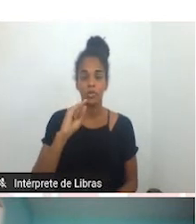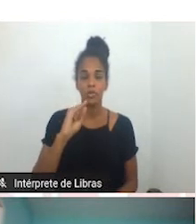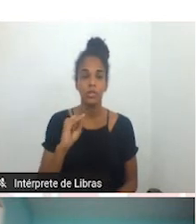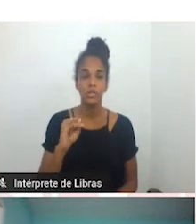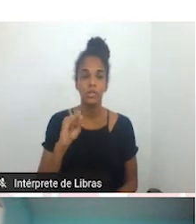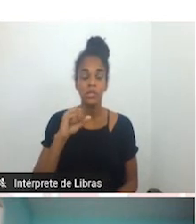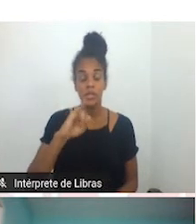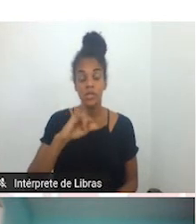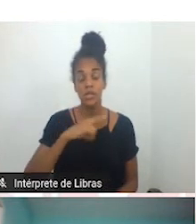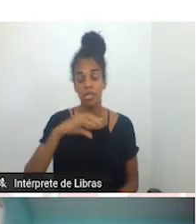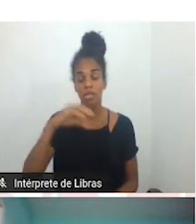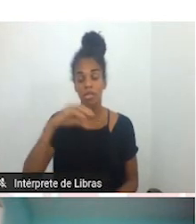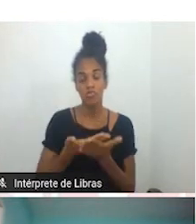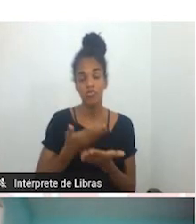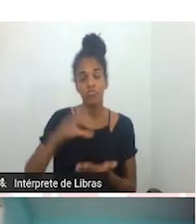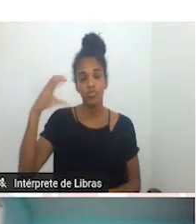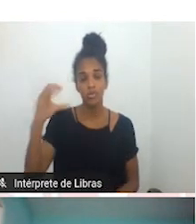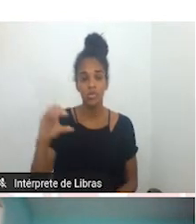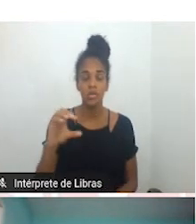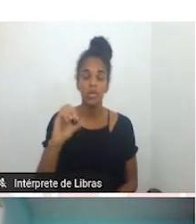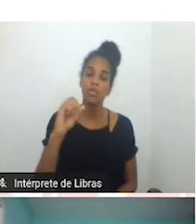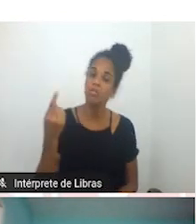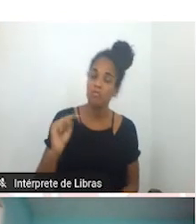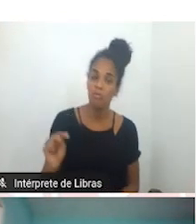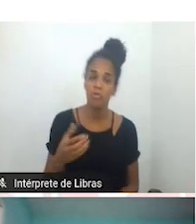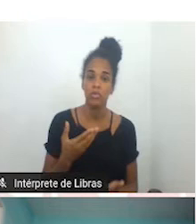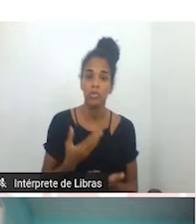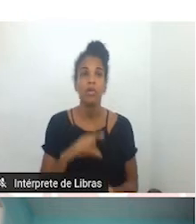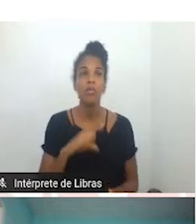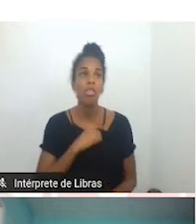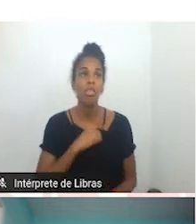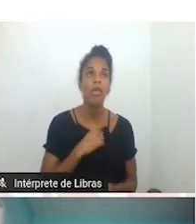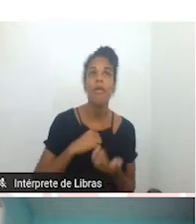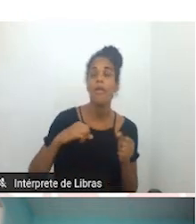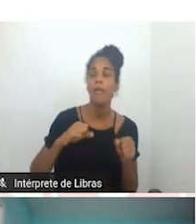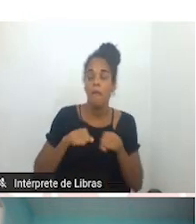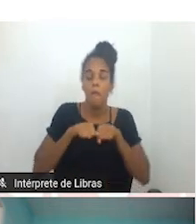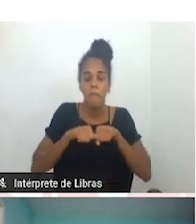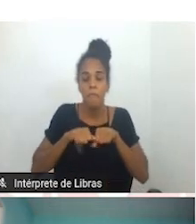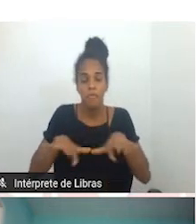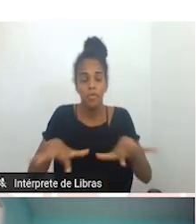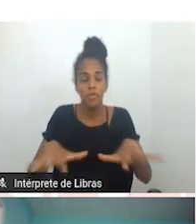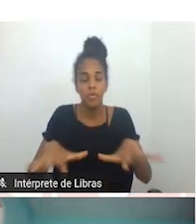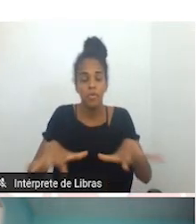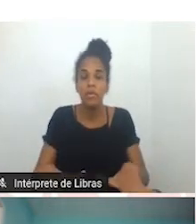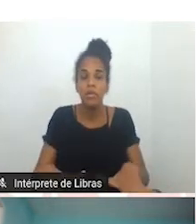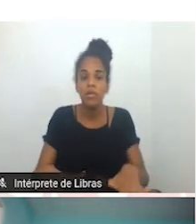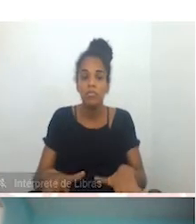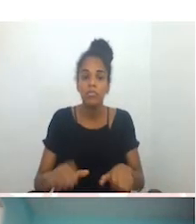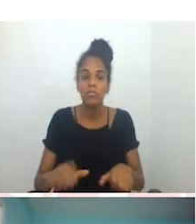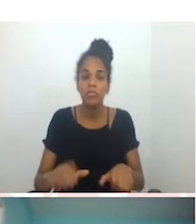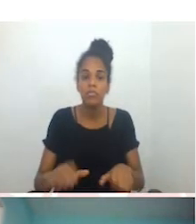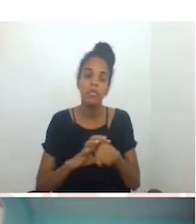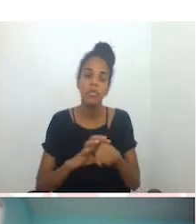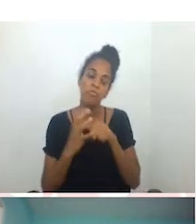época, porque era o que a gente tinha, a pandemia, e a gente não tinha tempo para esperar os estudos terminarem. Então, a